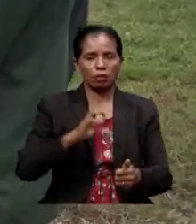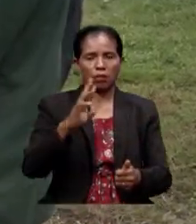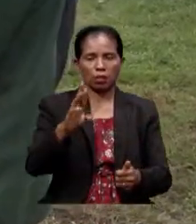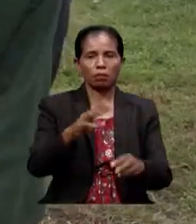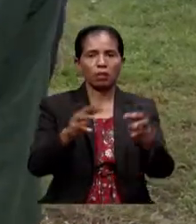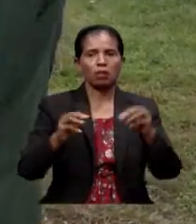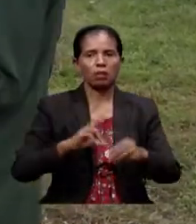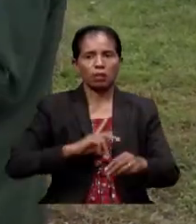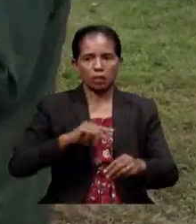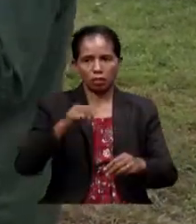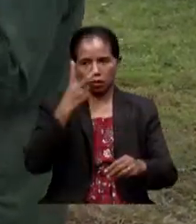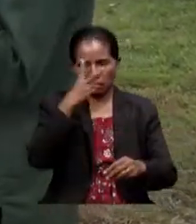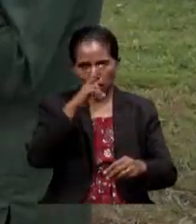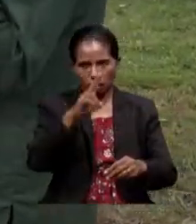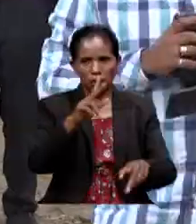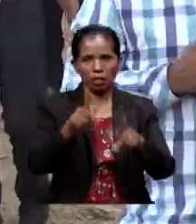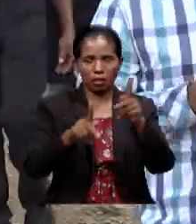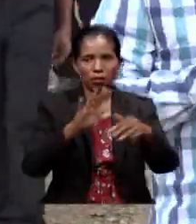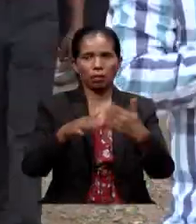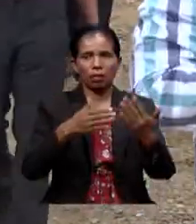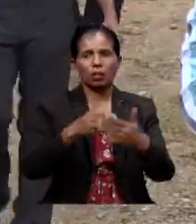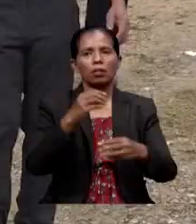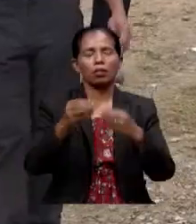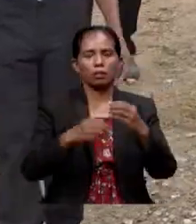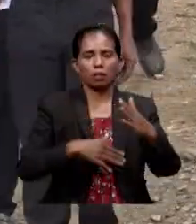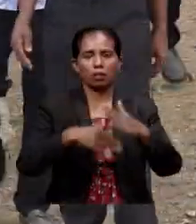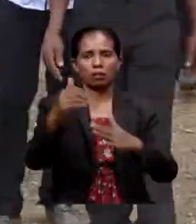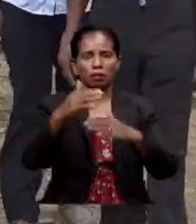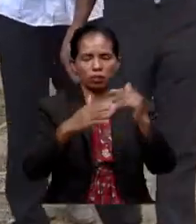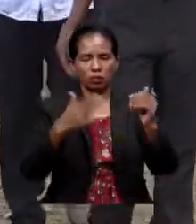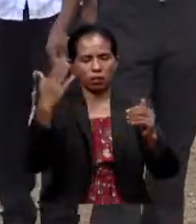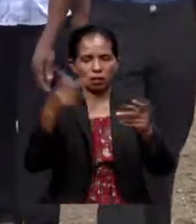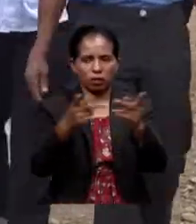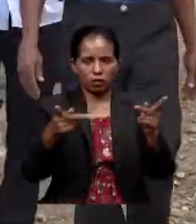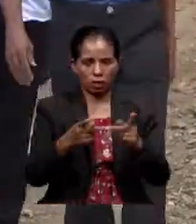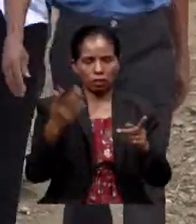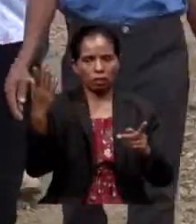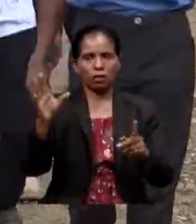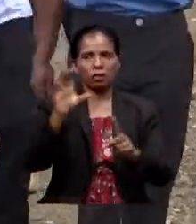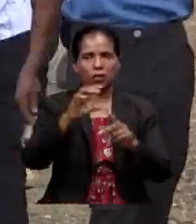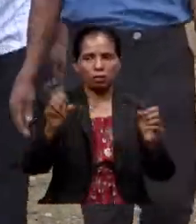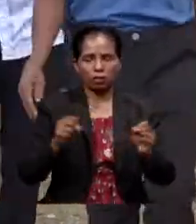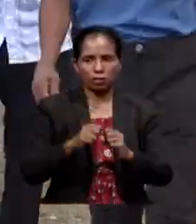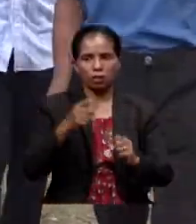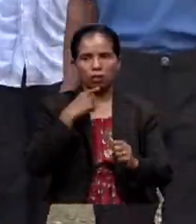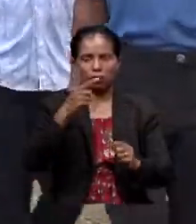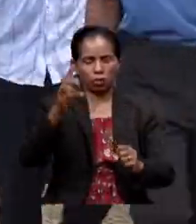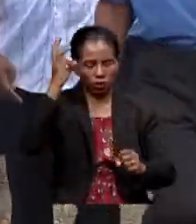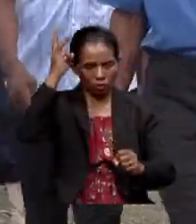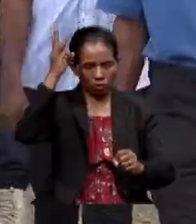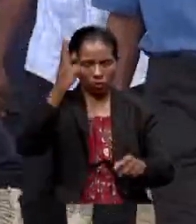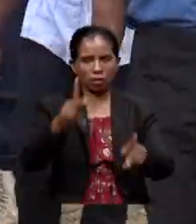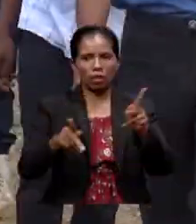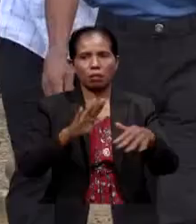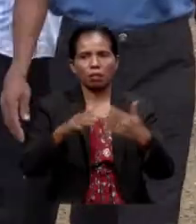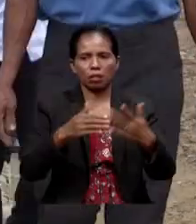ko di hareno rona preocupação komunidade sirnian kona ba infraestrutura básica ia fatin refere. Sef suku Watuboro hateten preocupação nebe ma komunidade